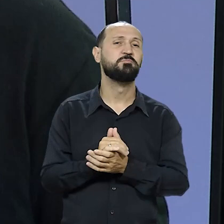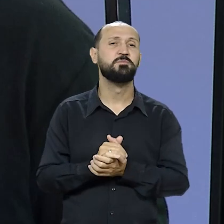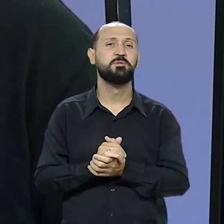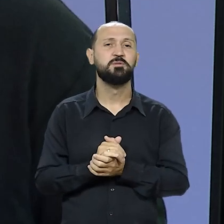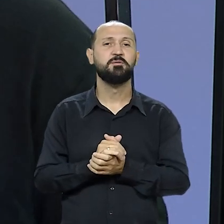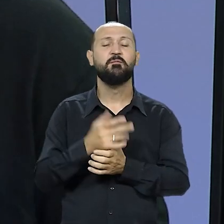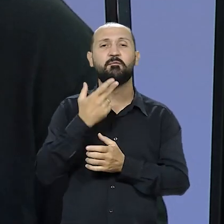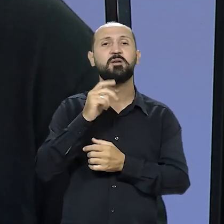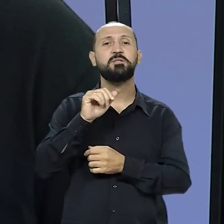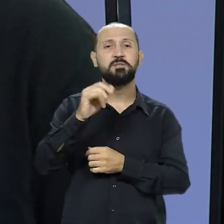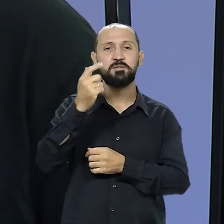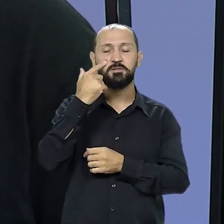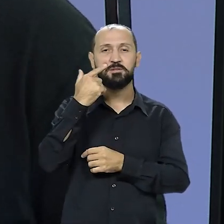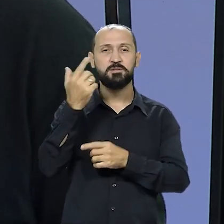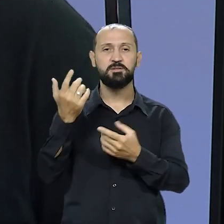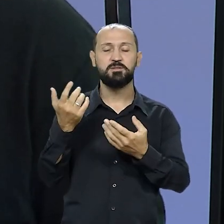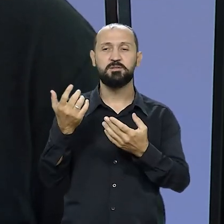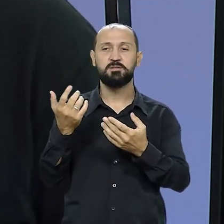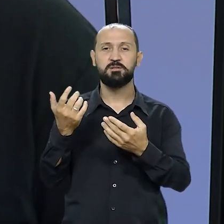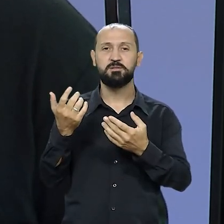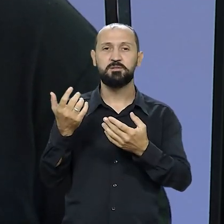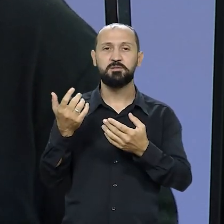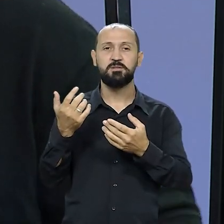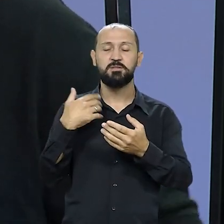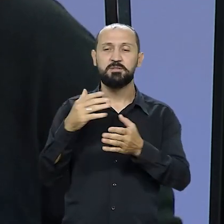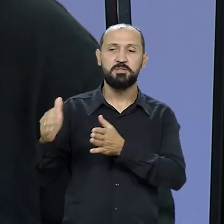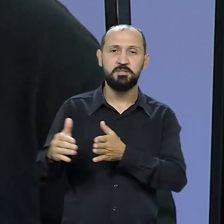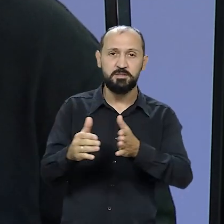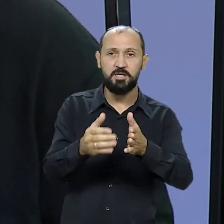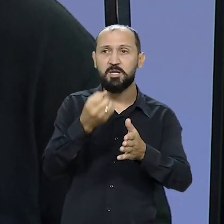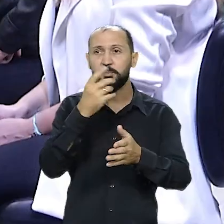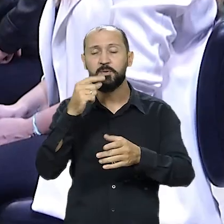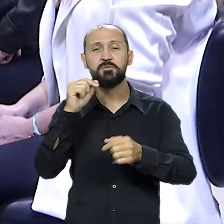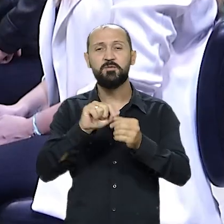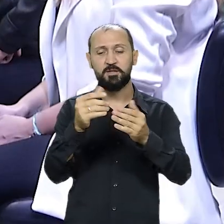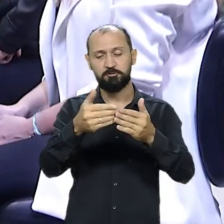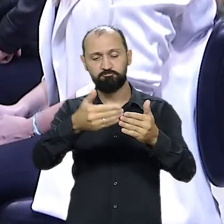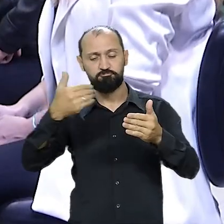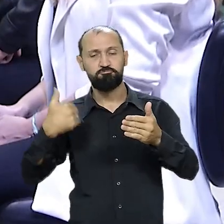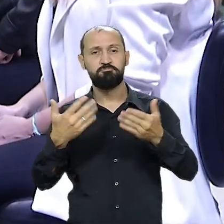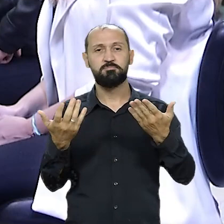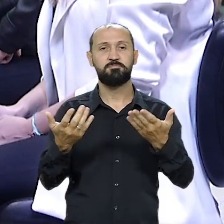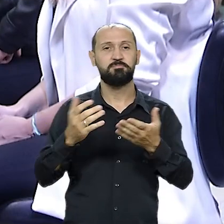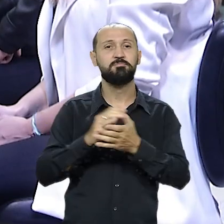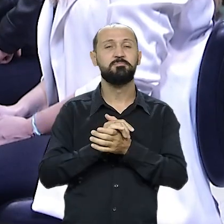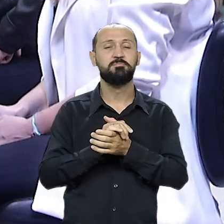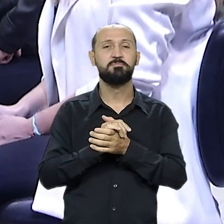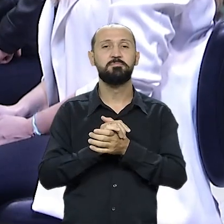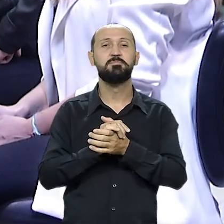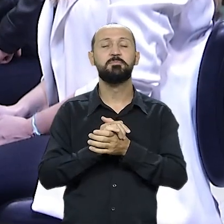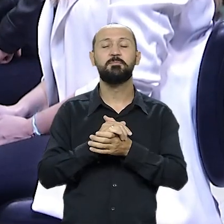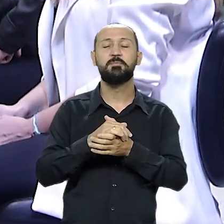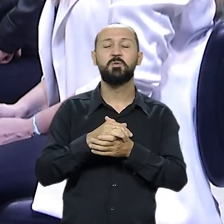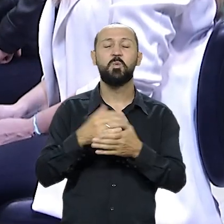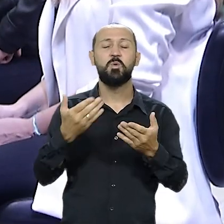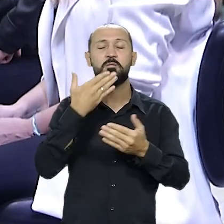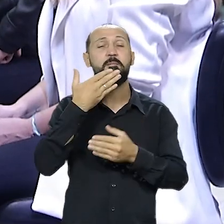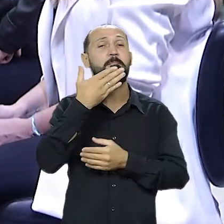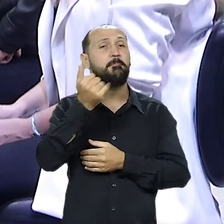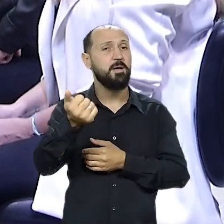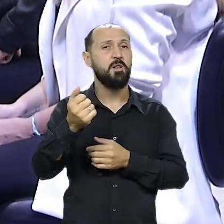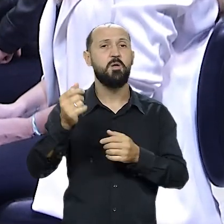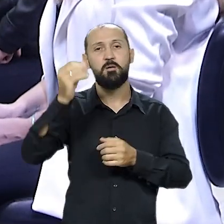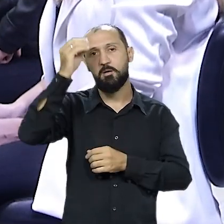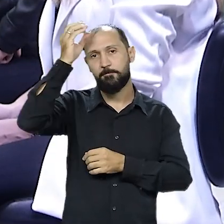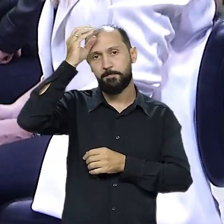Como a gente fala, se o estado der estrada boa, a gente faz o resto da porteira para dentro. Hoje está bem melhor, está bem mais